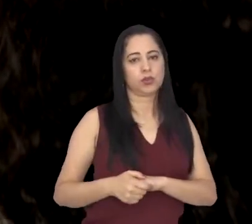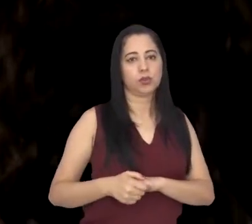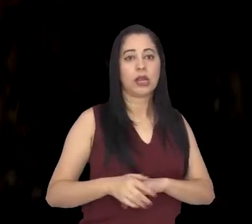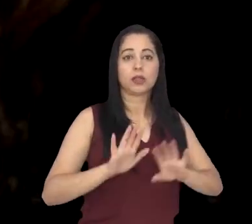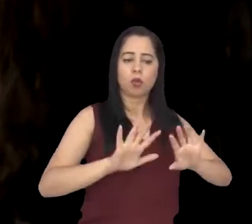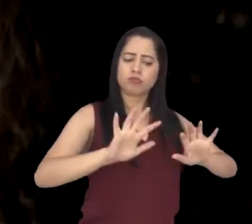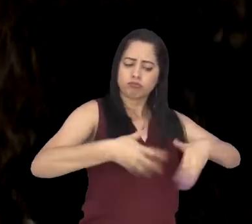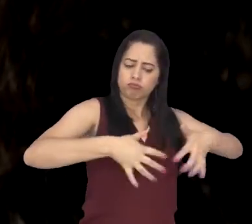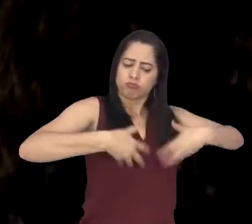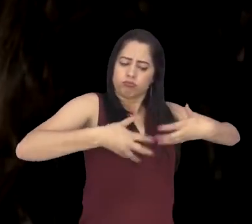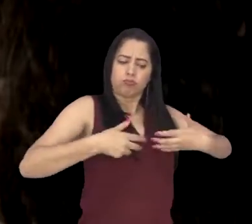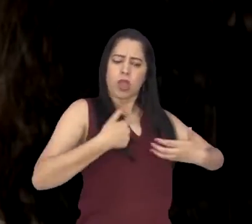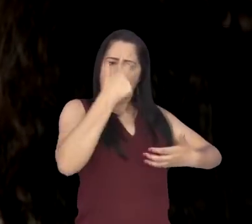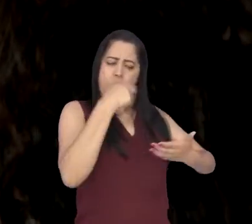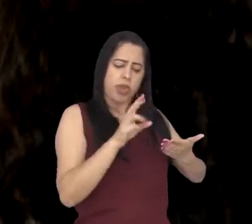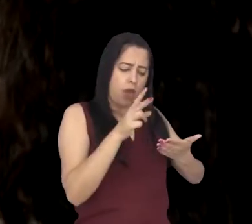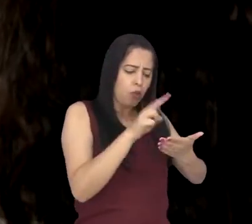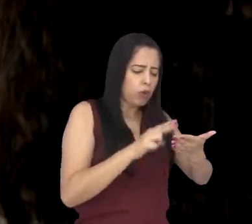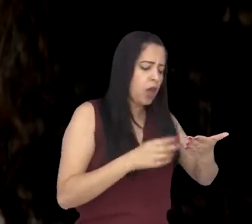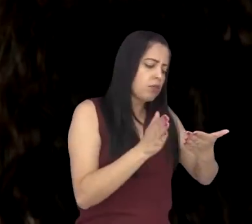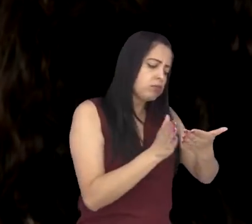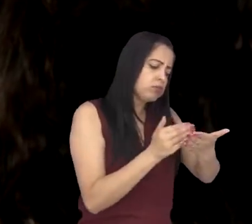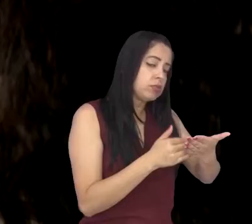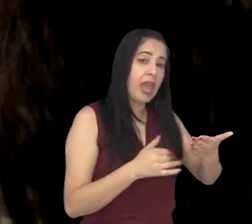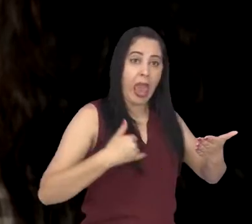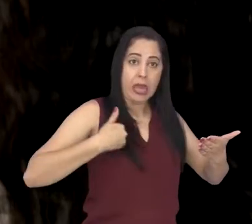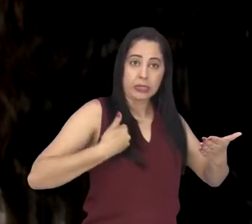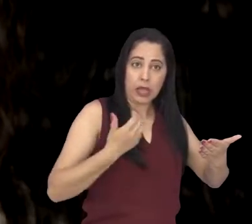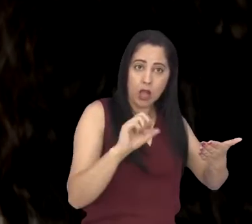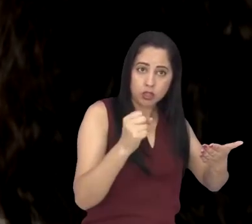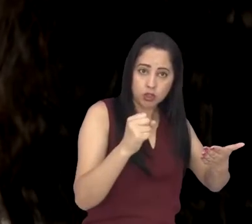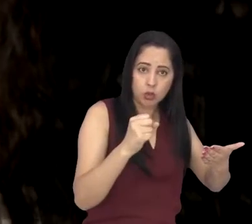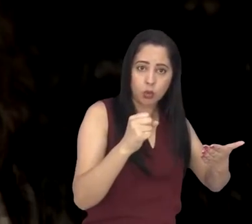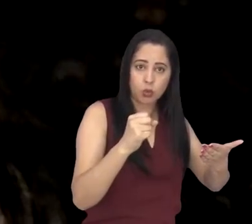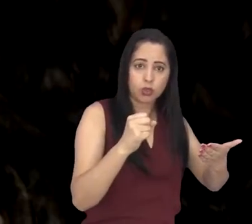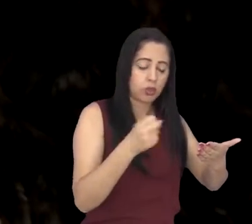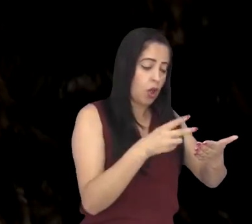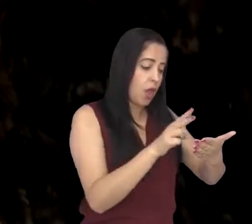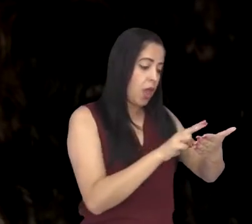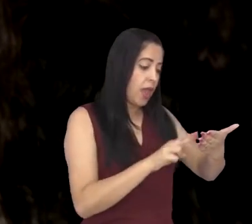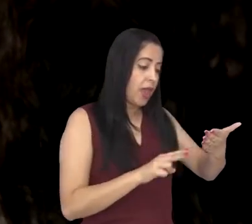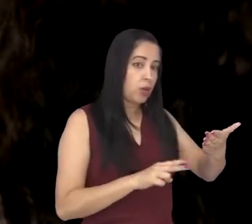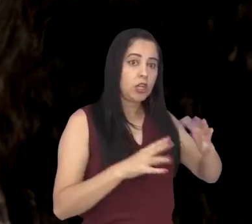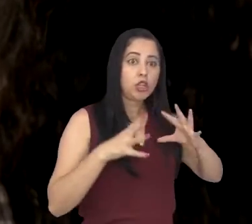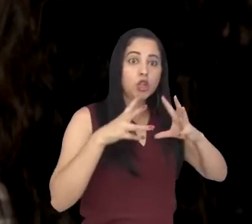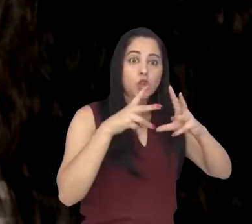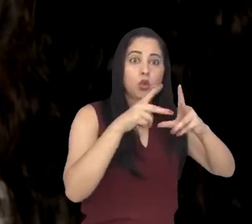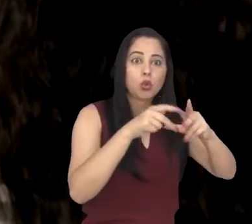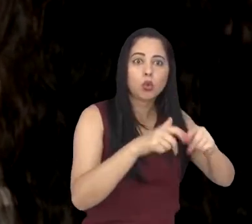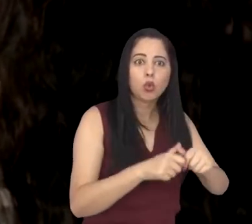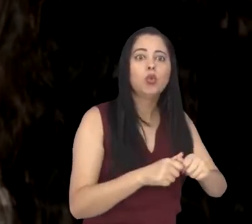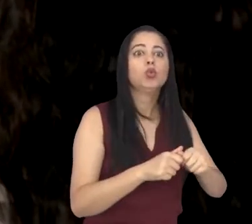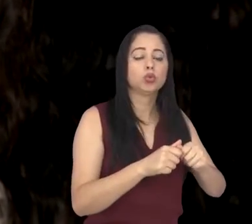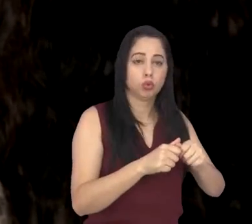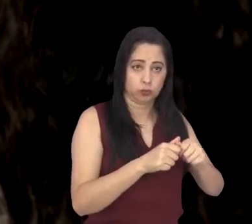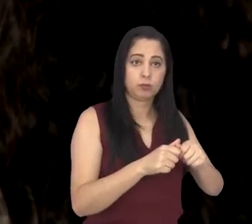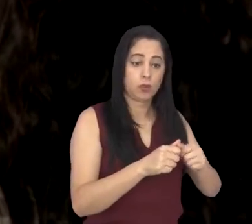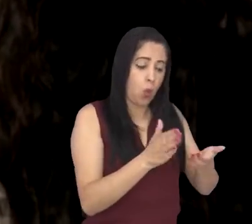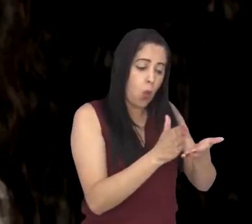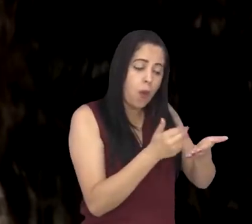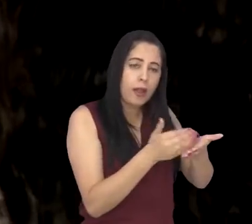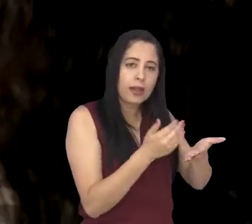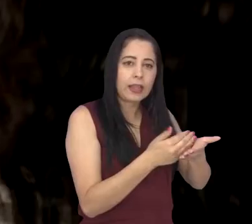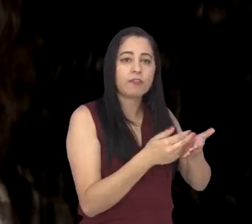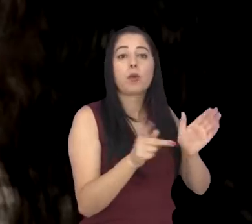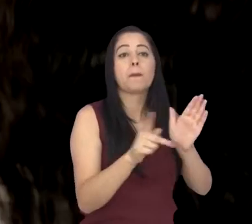da leitura. Certo. Então, eu com 8 anos de idade, já tinha lido Monteiro Lobato inteiro. Olha só. Isso me despertou muito